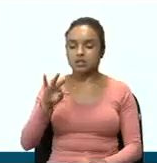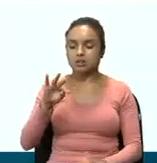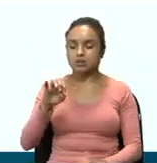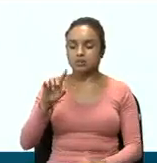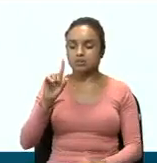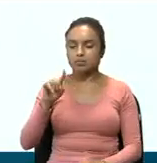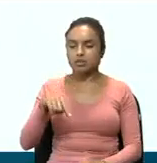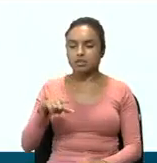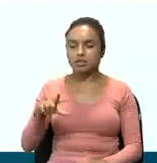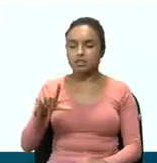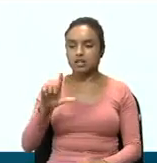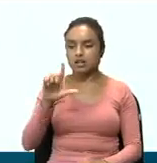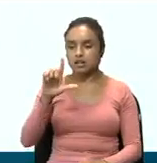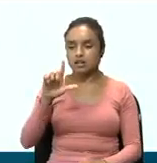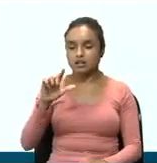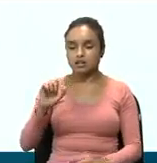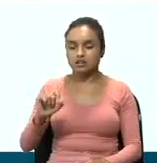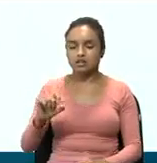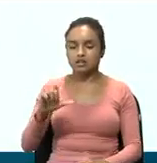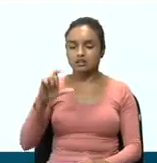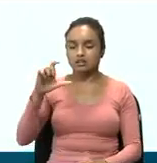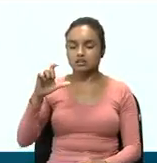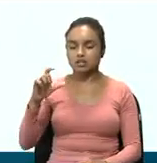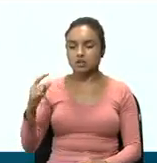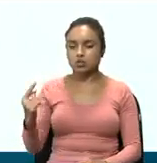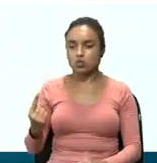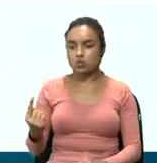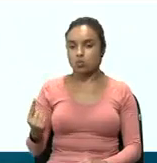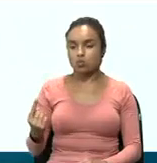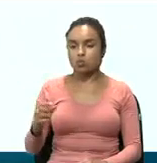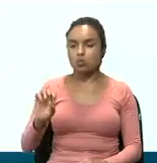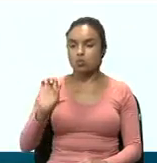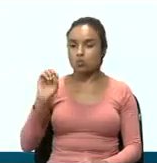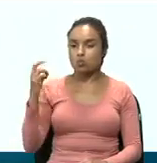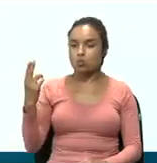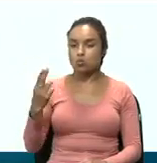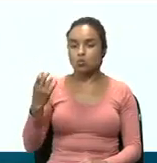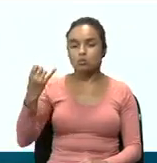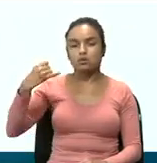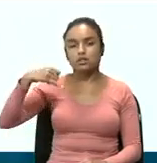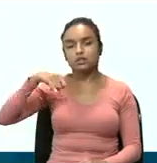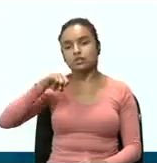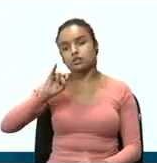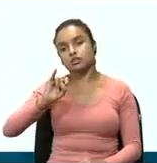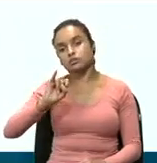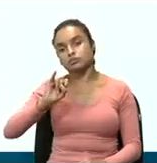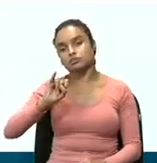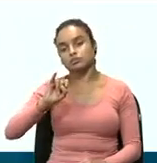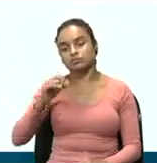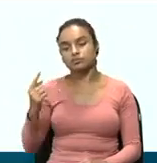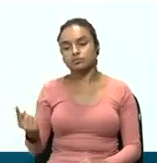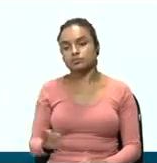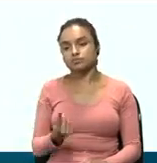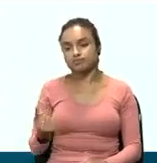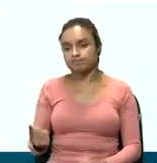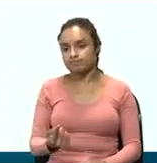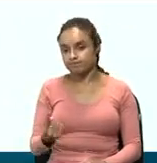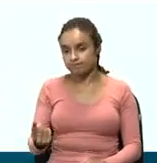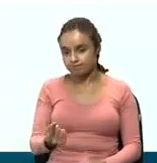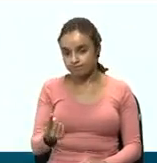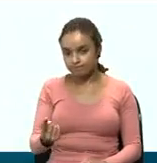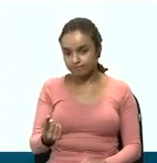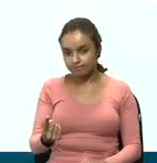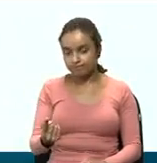for maior que 1, ou se ele ou se ele for infinito, né,